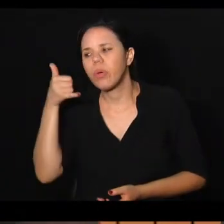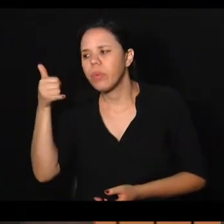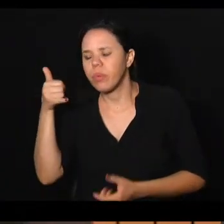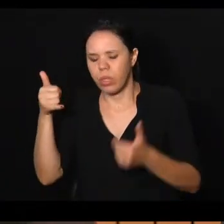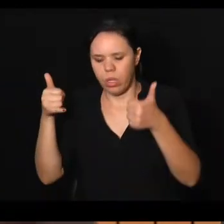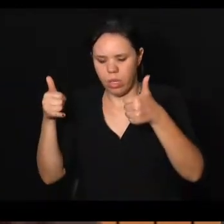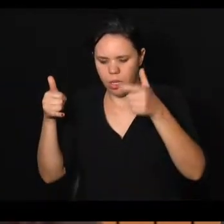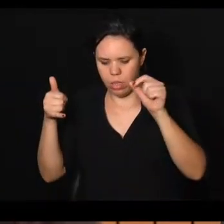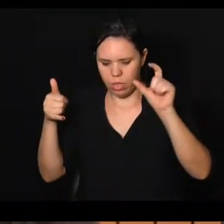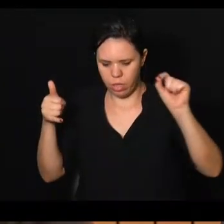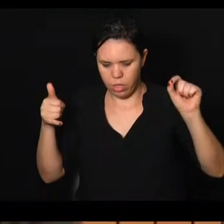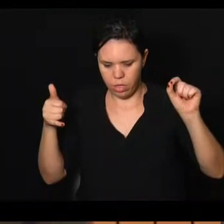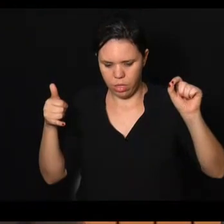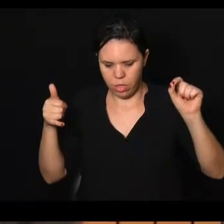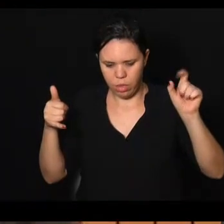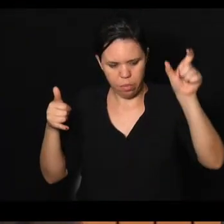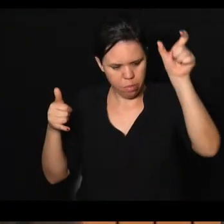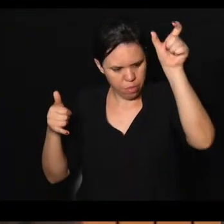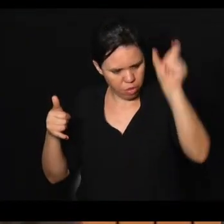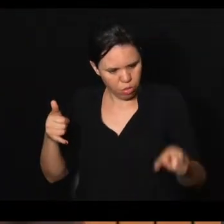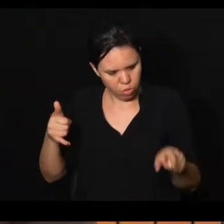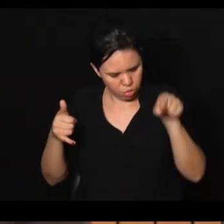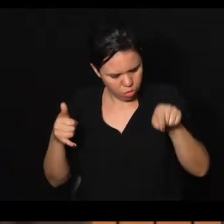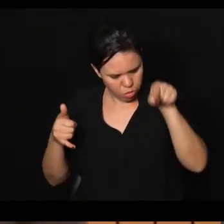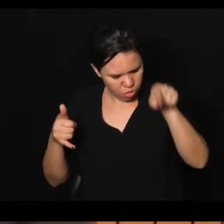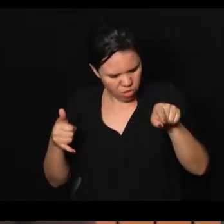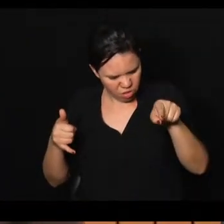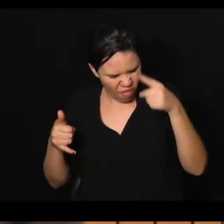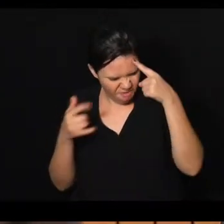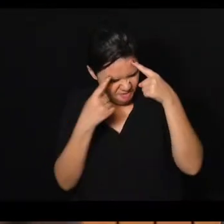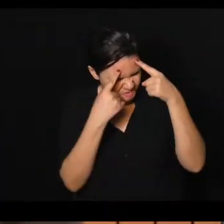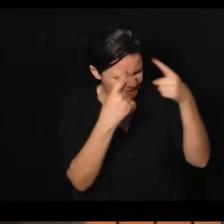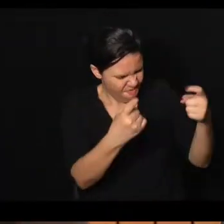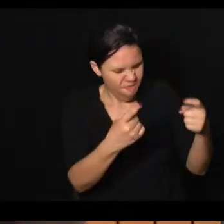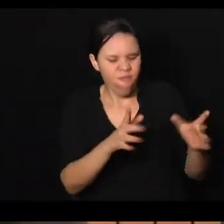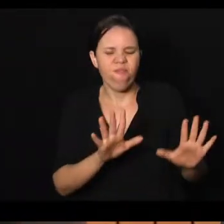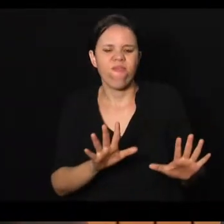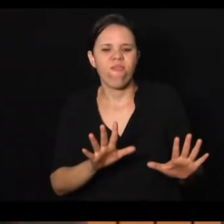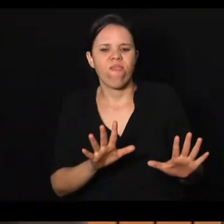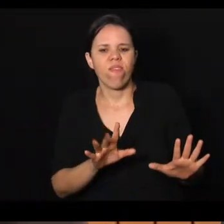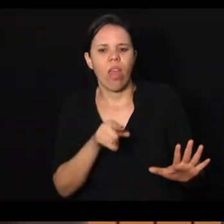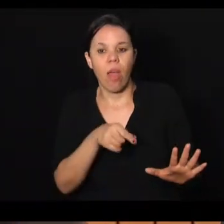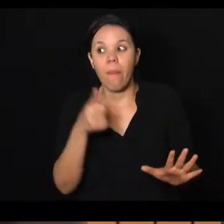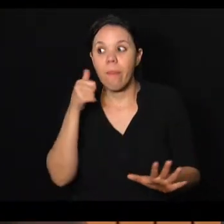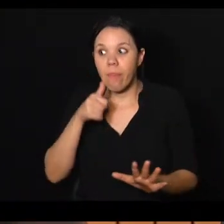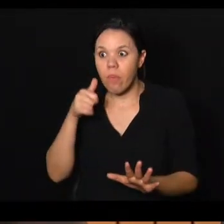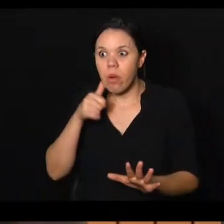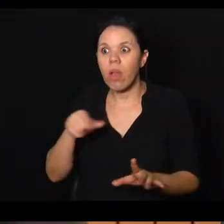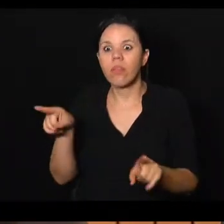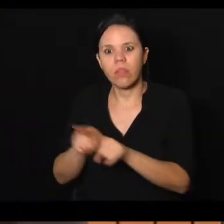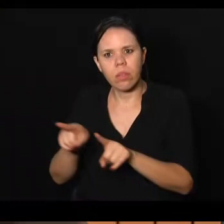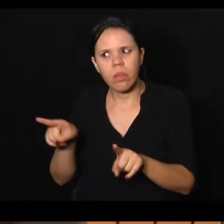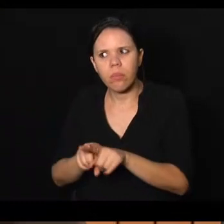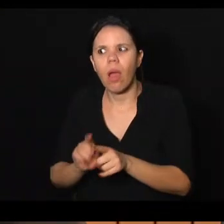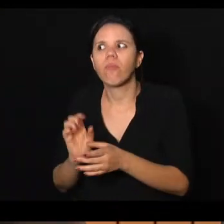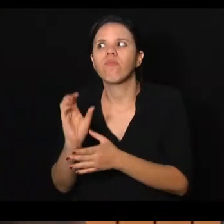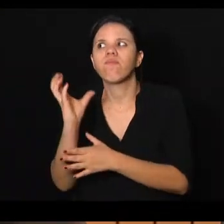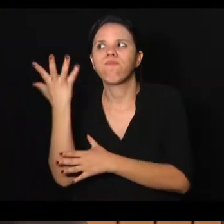um recorte do agressor. Infelizmente no Brasil, a mulher também é abusadora de